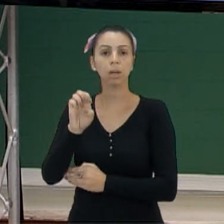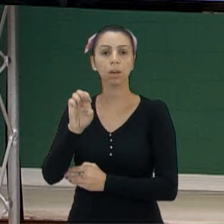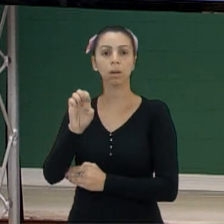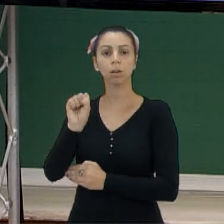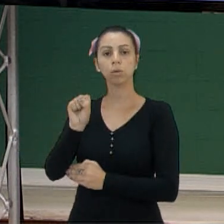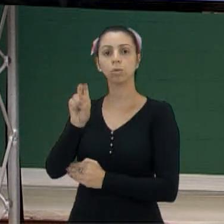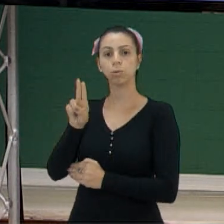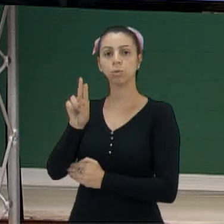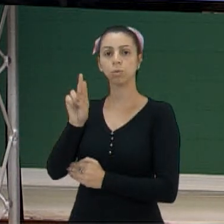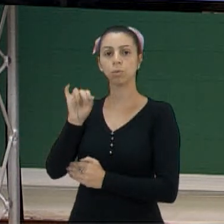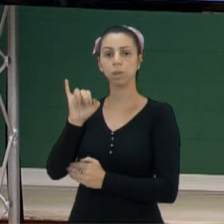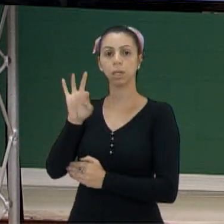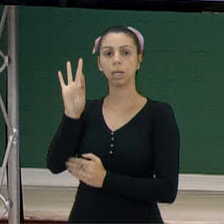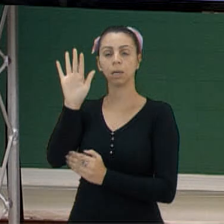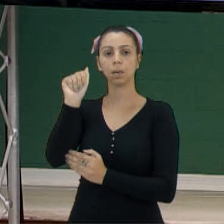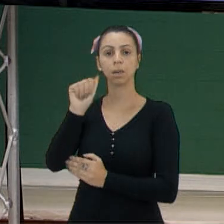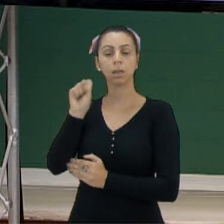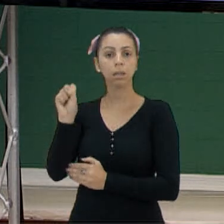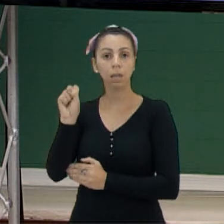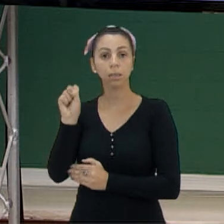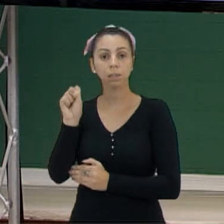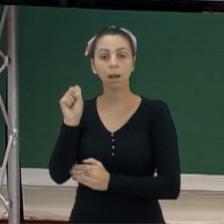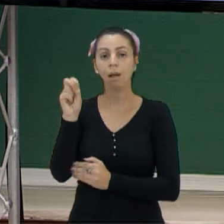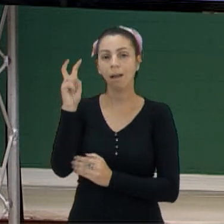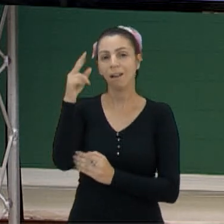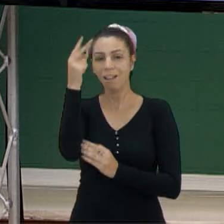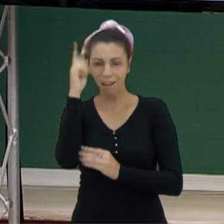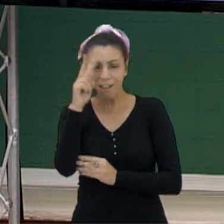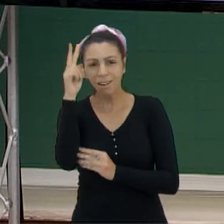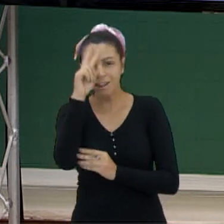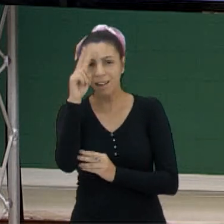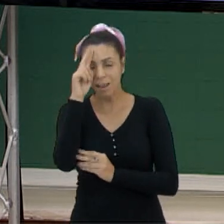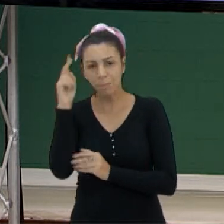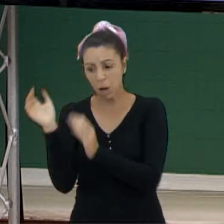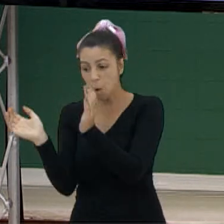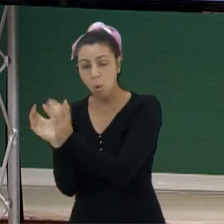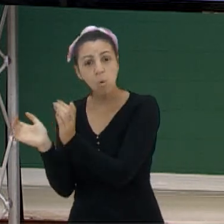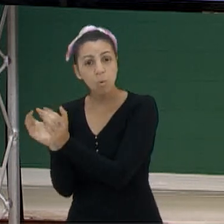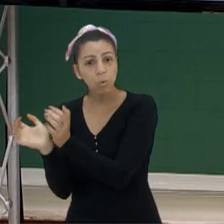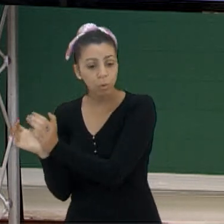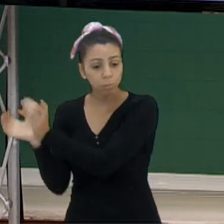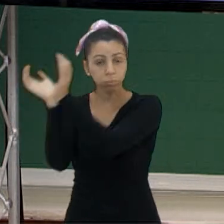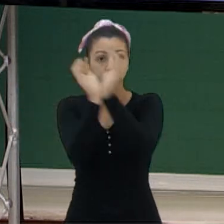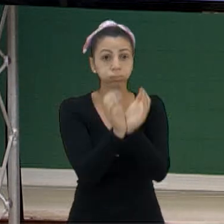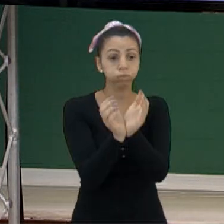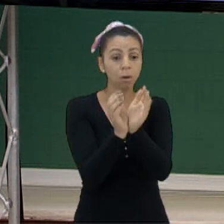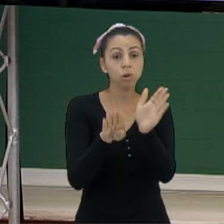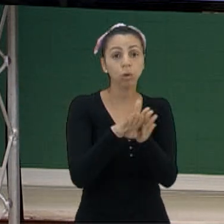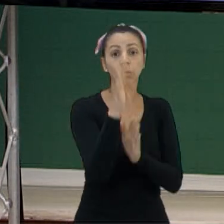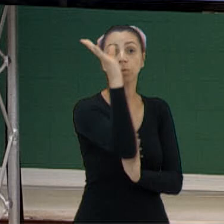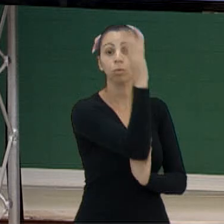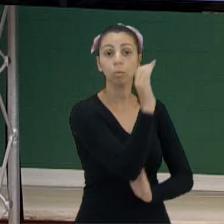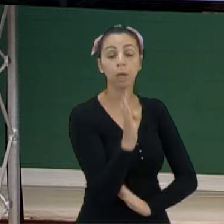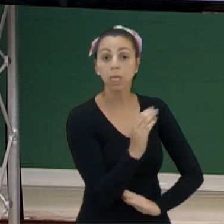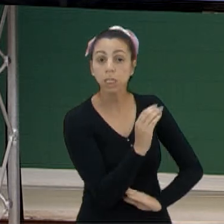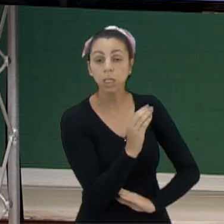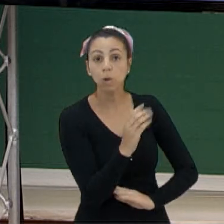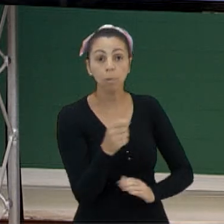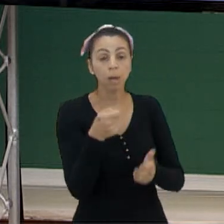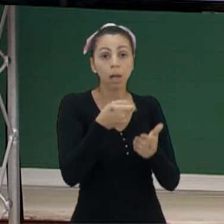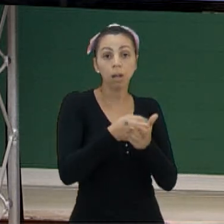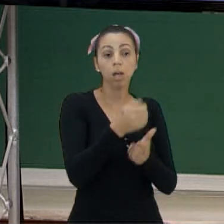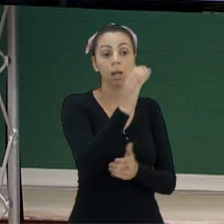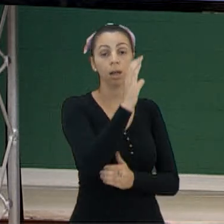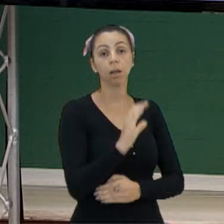para o Brasil, para quê? Para catequizar os índios, né? E aí vai surgir esse cara aqui, Inácio